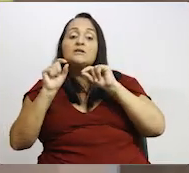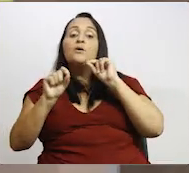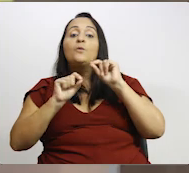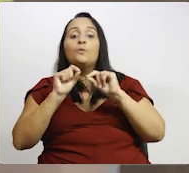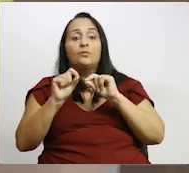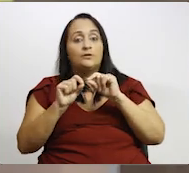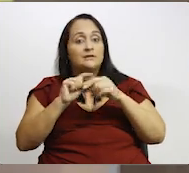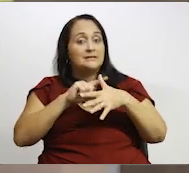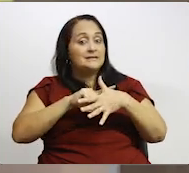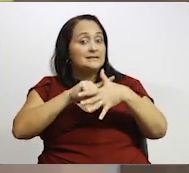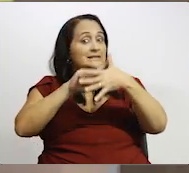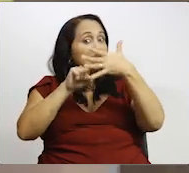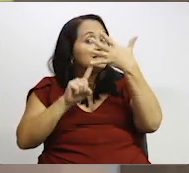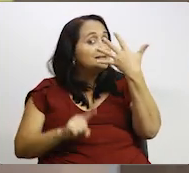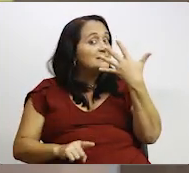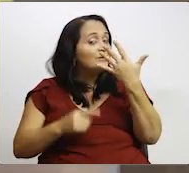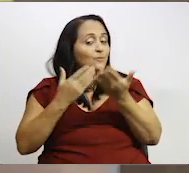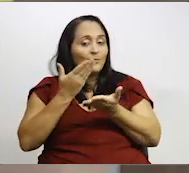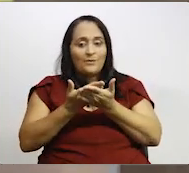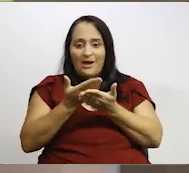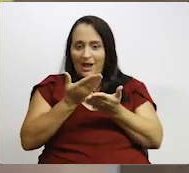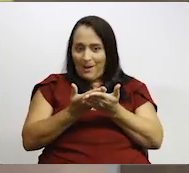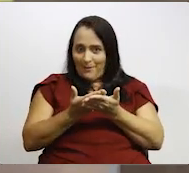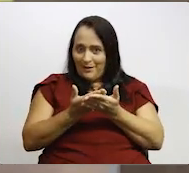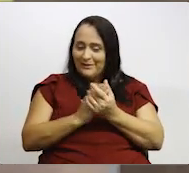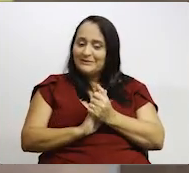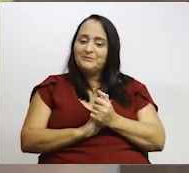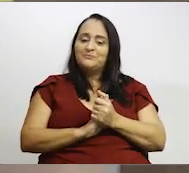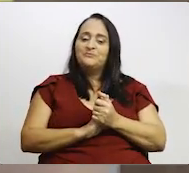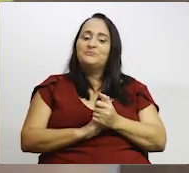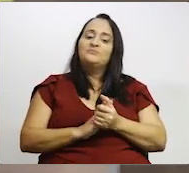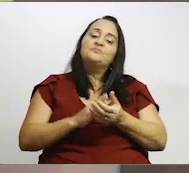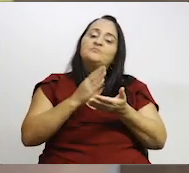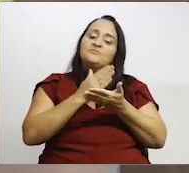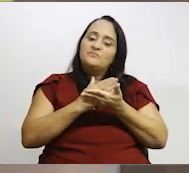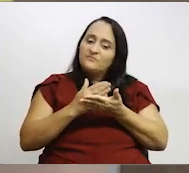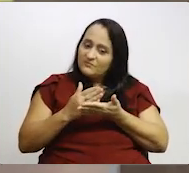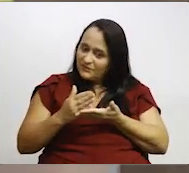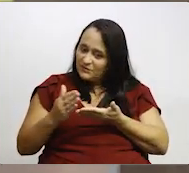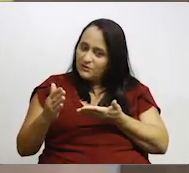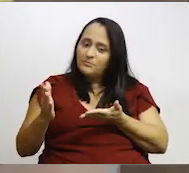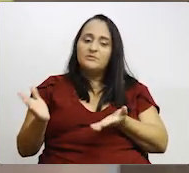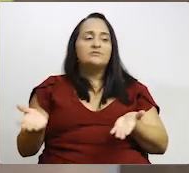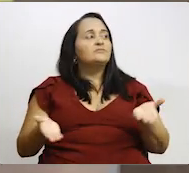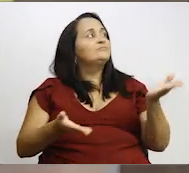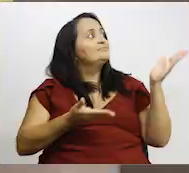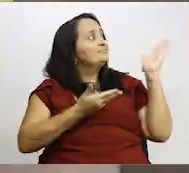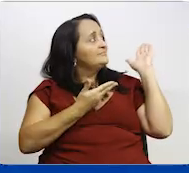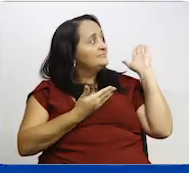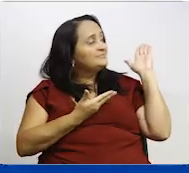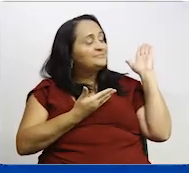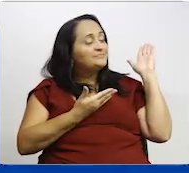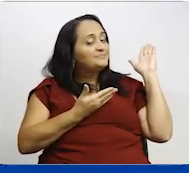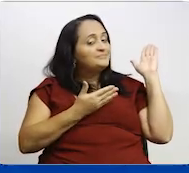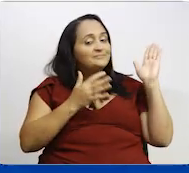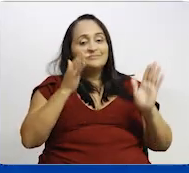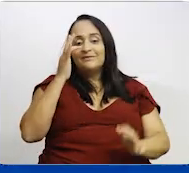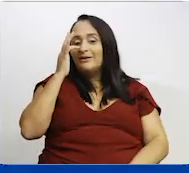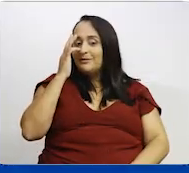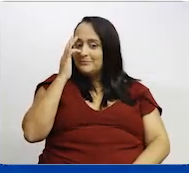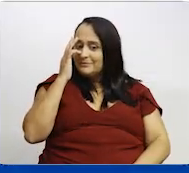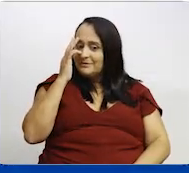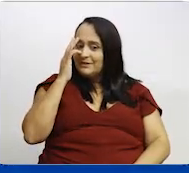de 5 aulas. Nós estamos na primeira aula. E como eu já introduzi o assunto aqui com Carol, observe